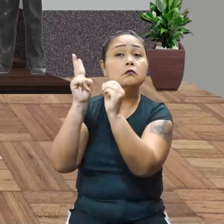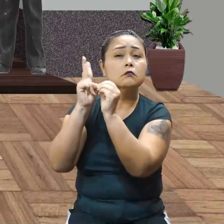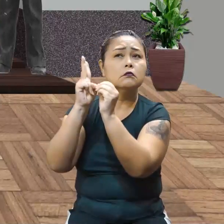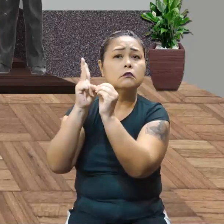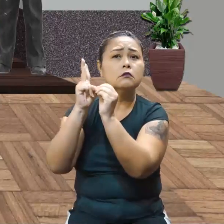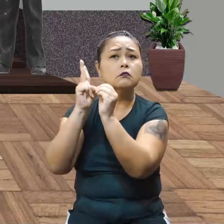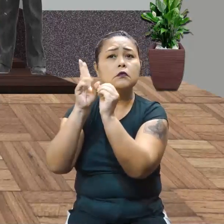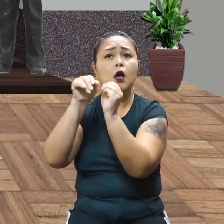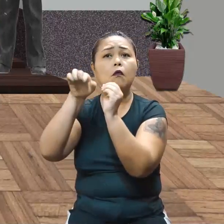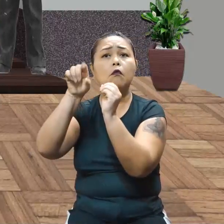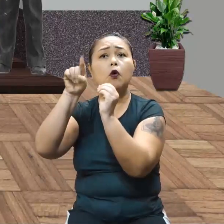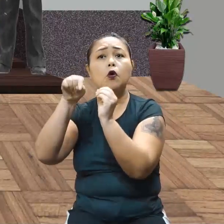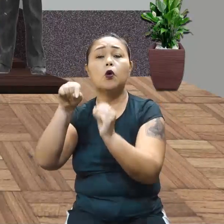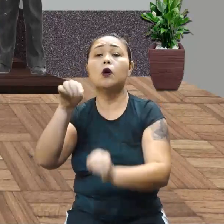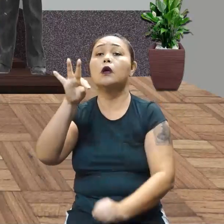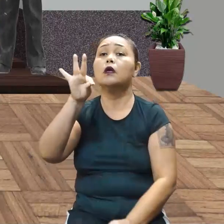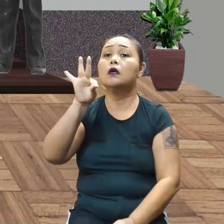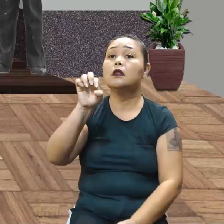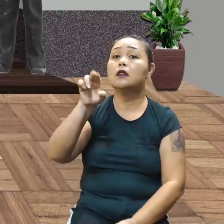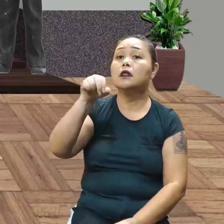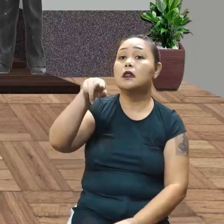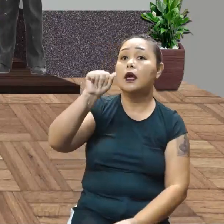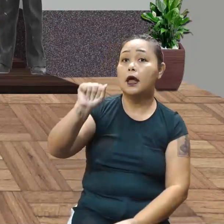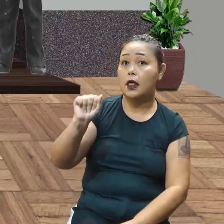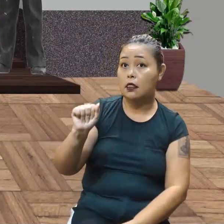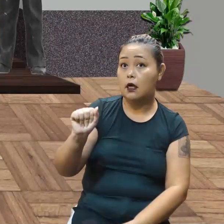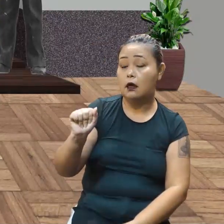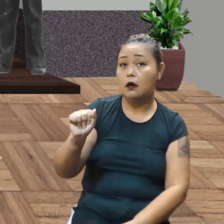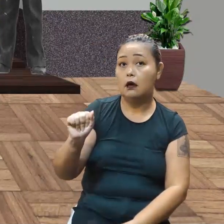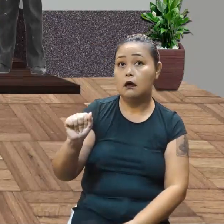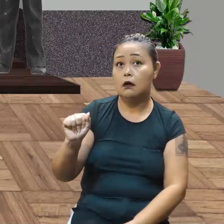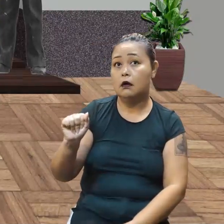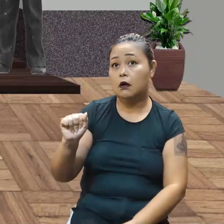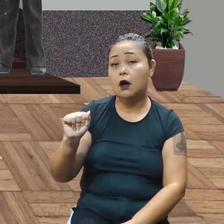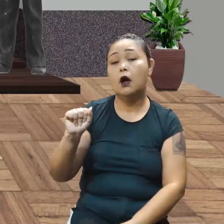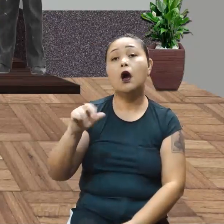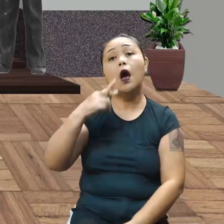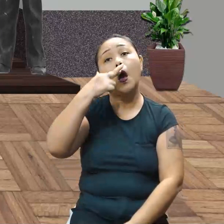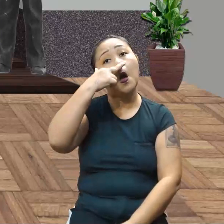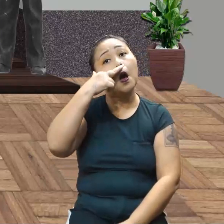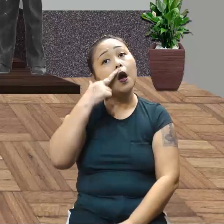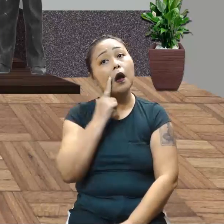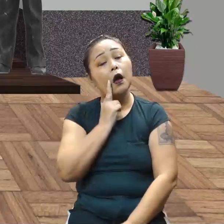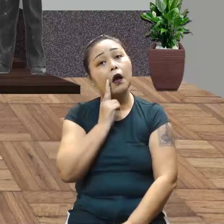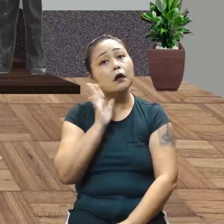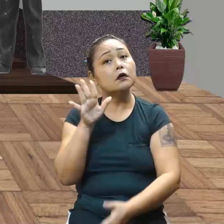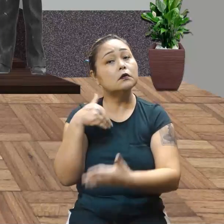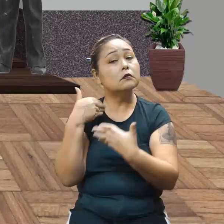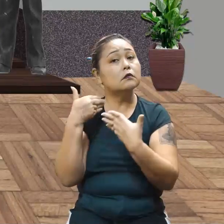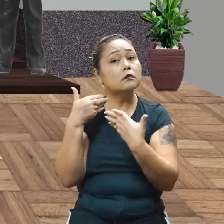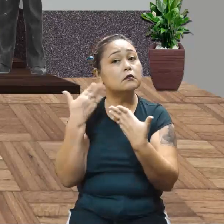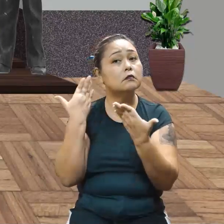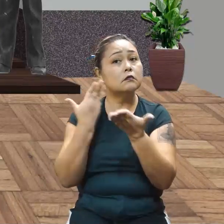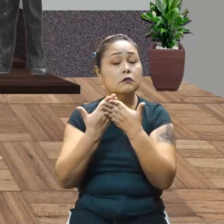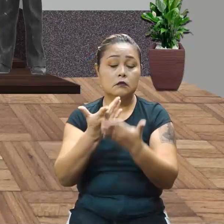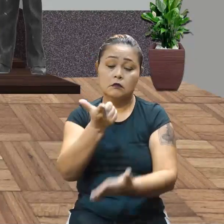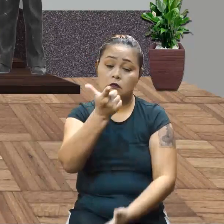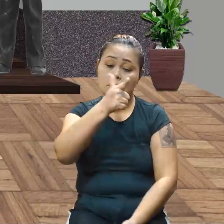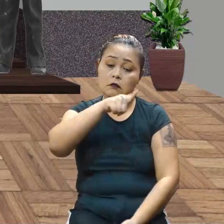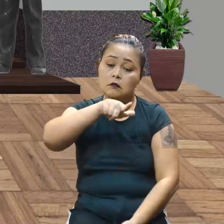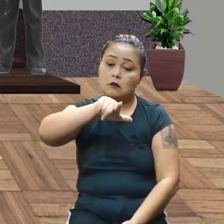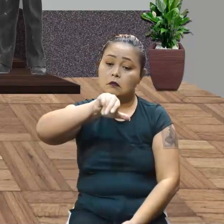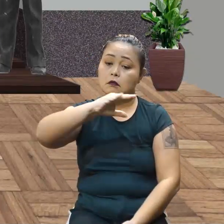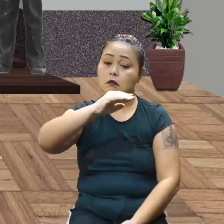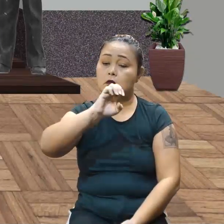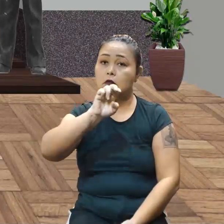descendência Bororo e Terena. Rondon estuda no Liceu